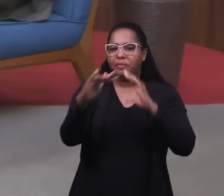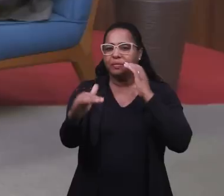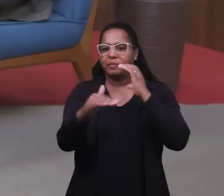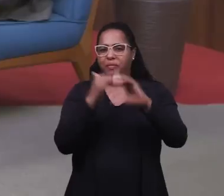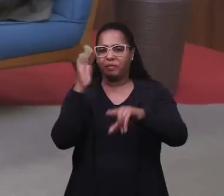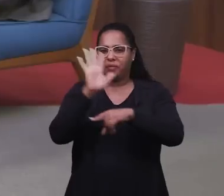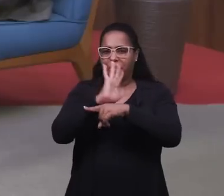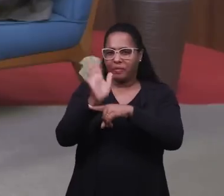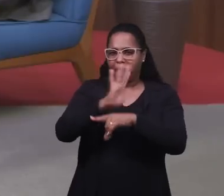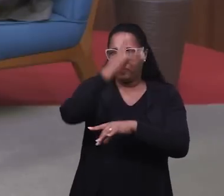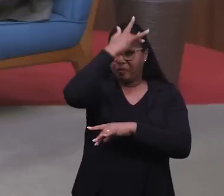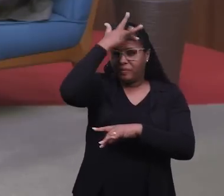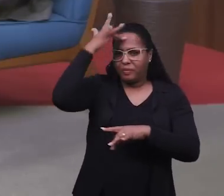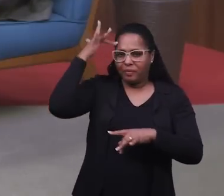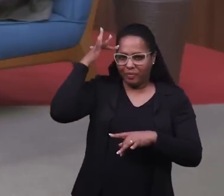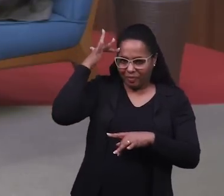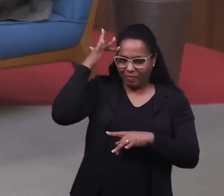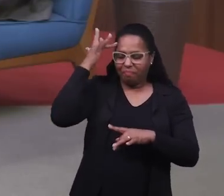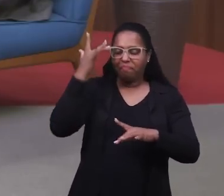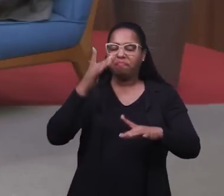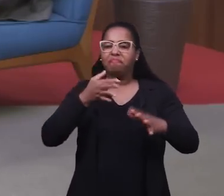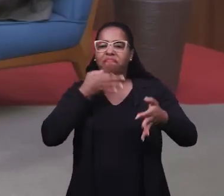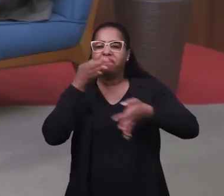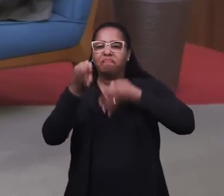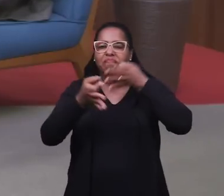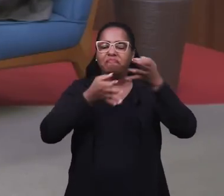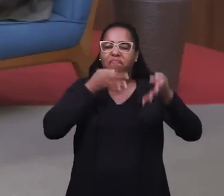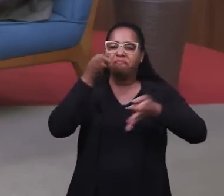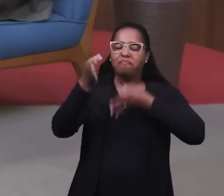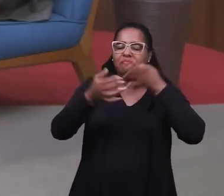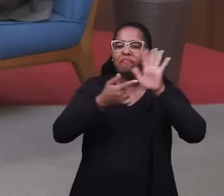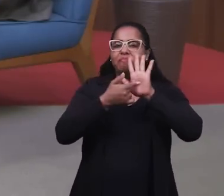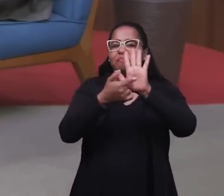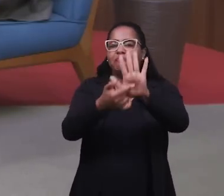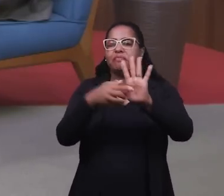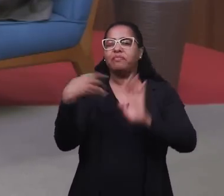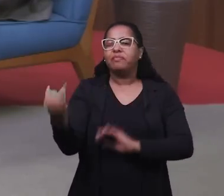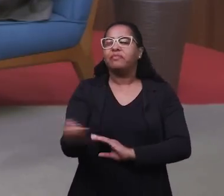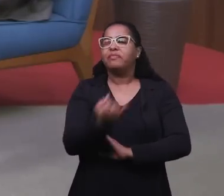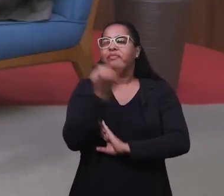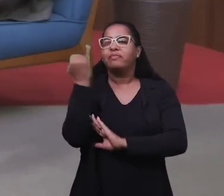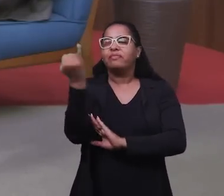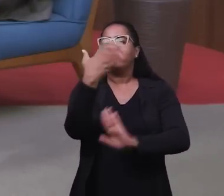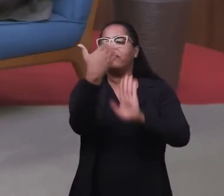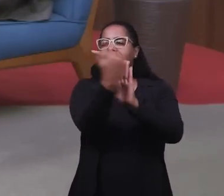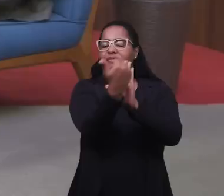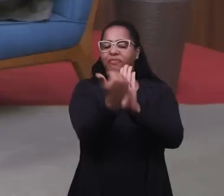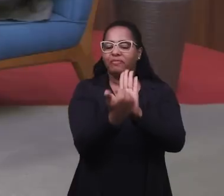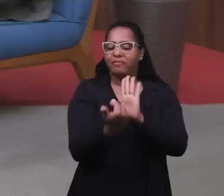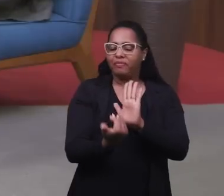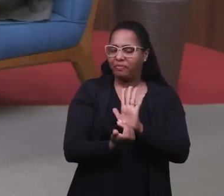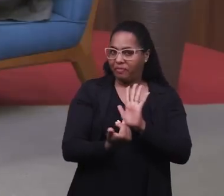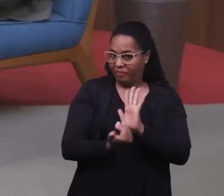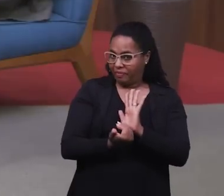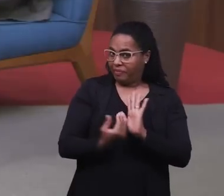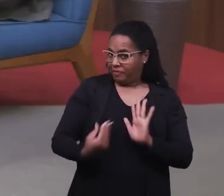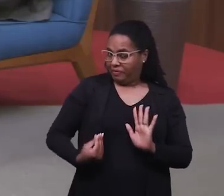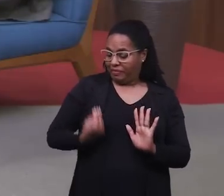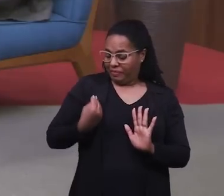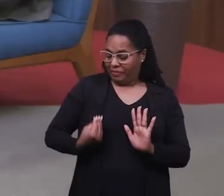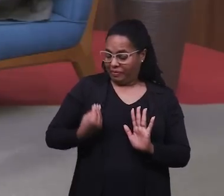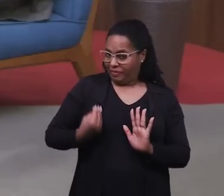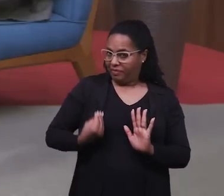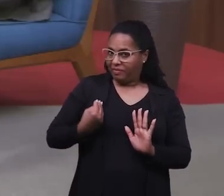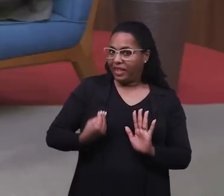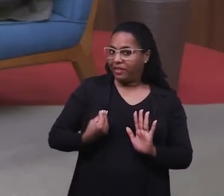participações de pessoas que nos enviaram comentários, que falaram sobre a importância do programa para as suas